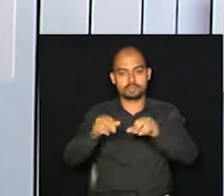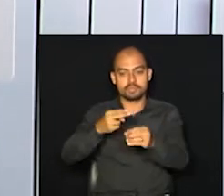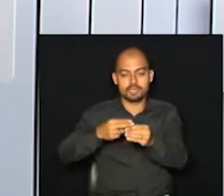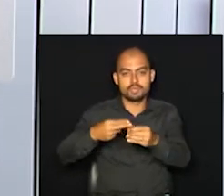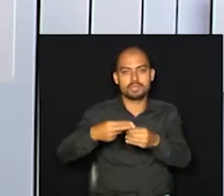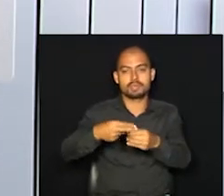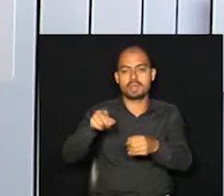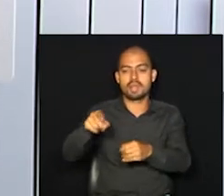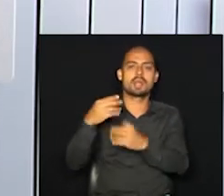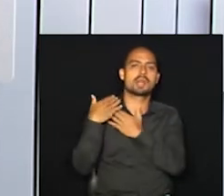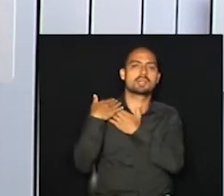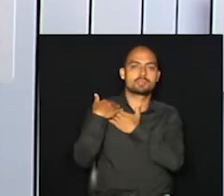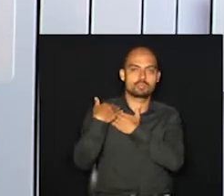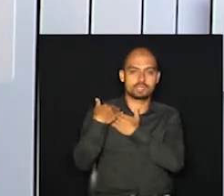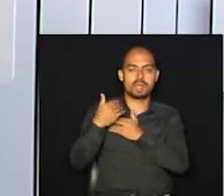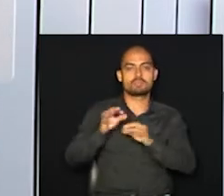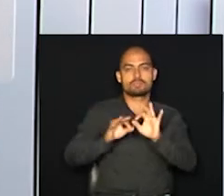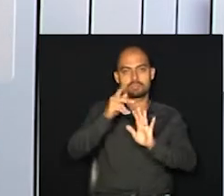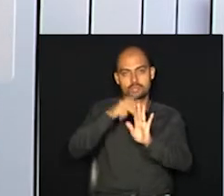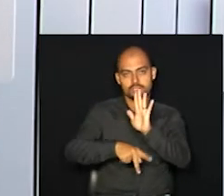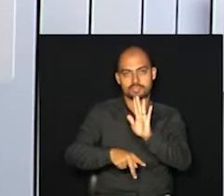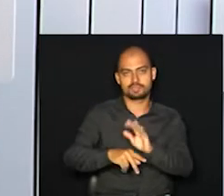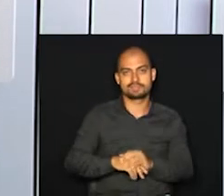é responsável por este projeto.